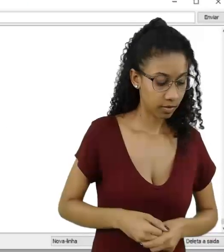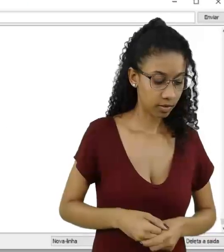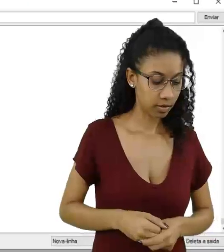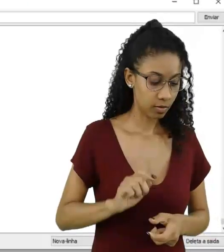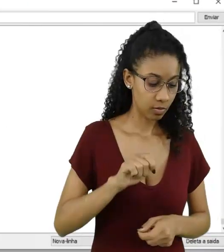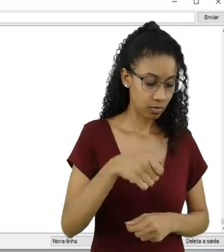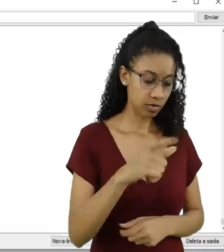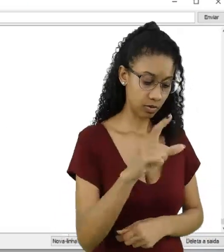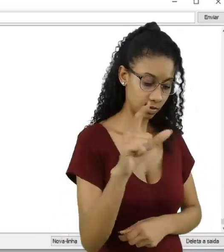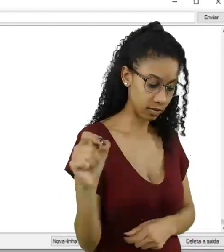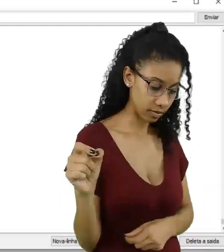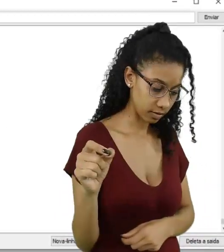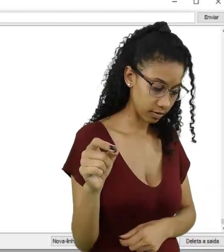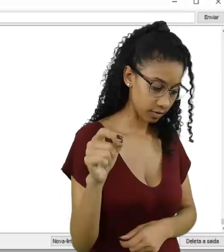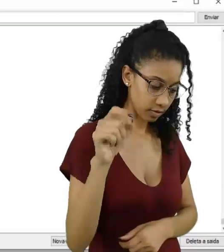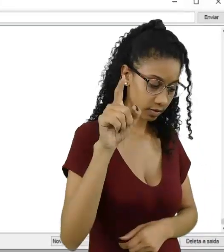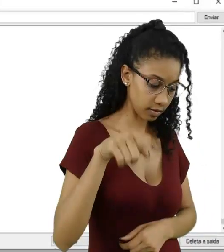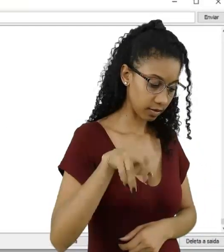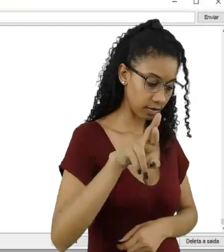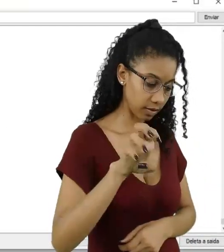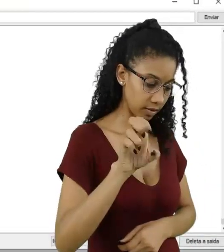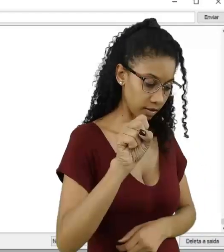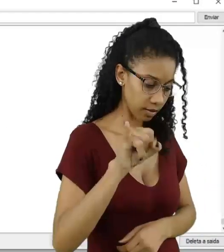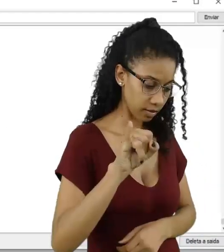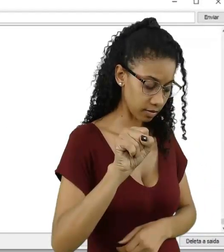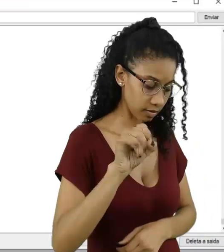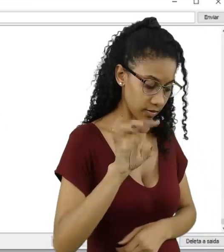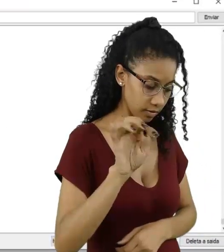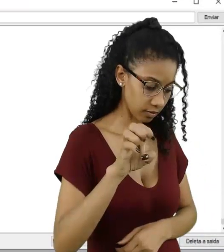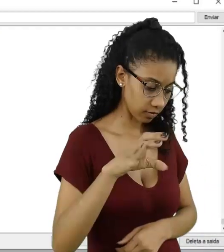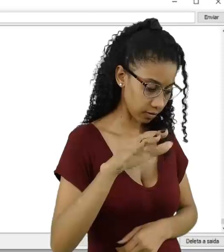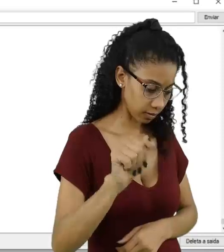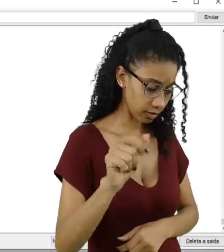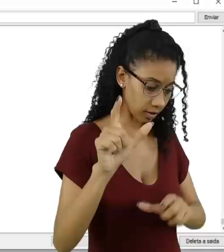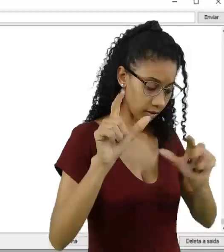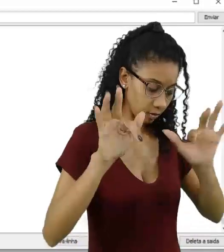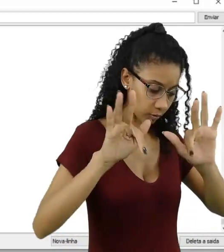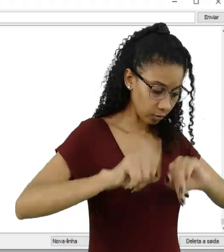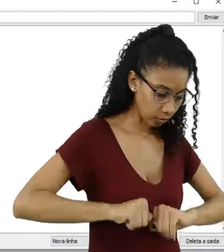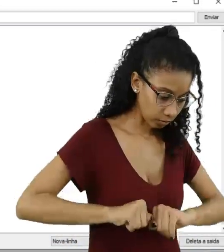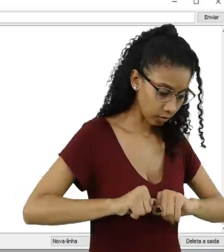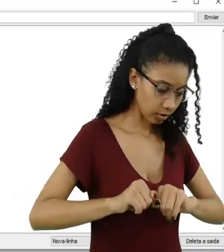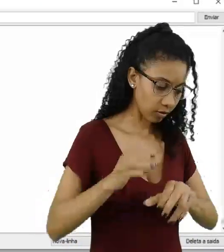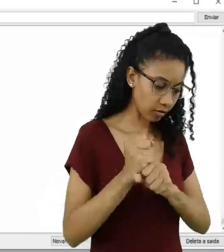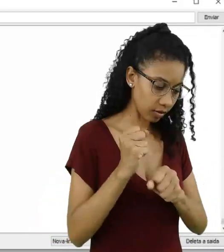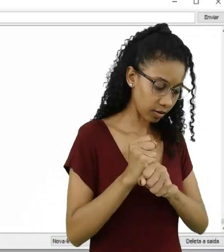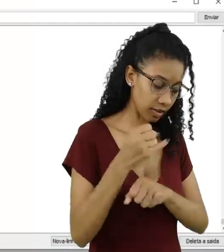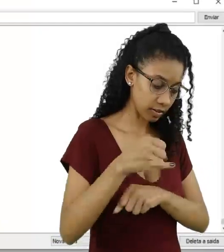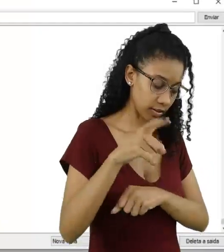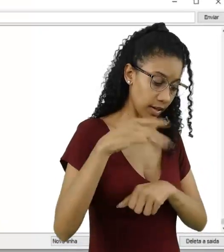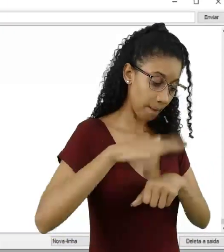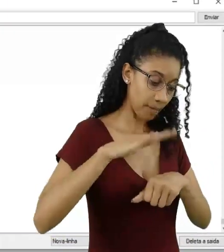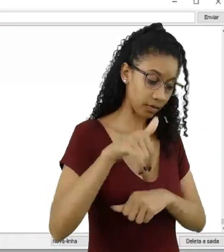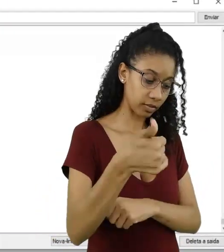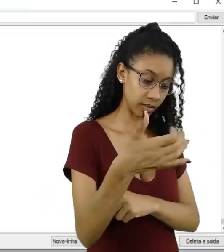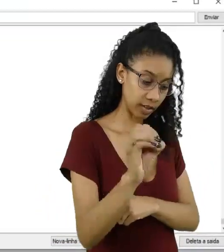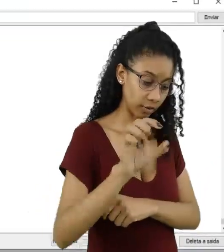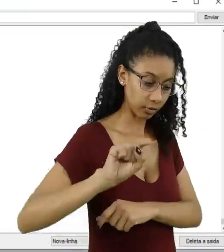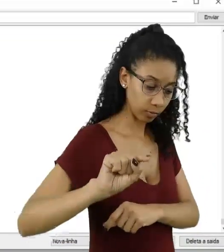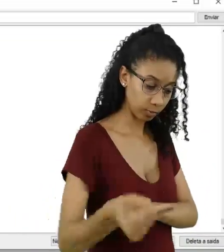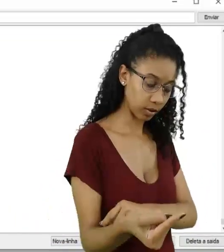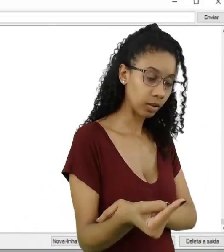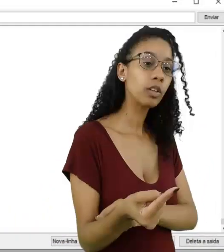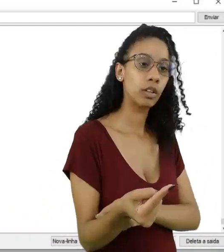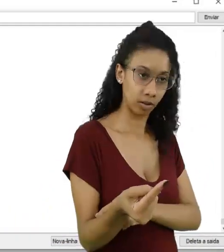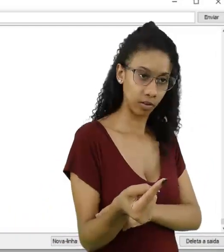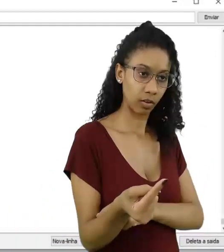o sinal de saída aqui vai ser o valor de resistência. E aí, por fim, você vai calcular se a resistência for maior do que 10.000